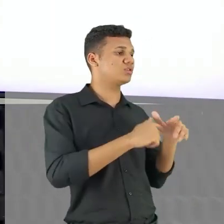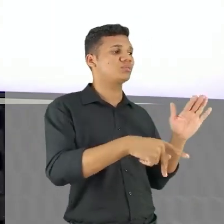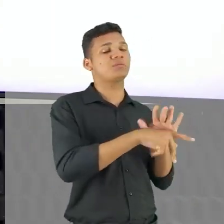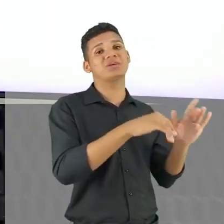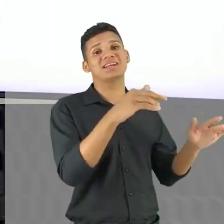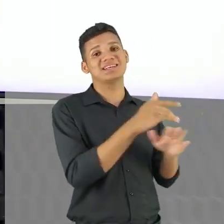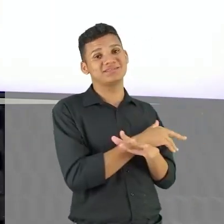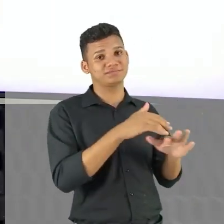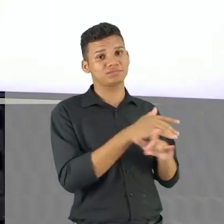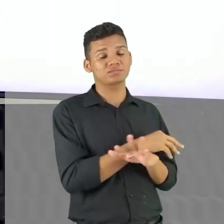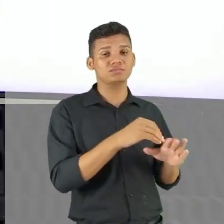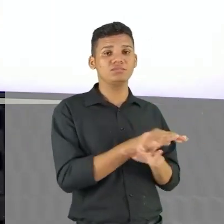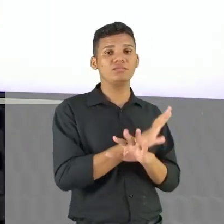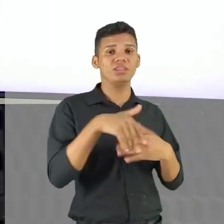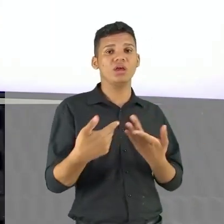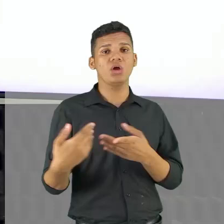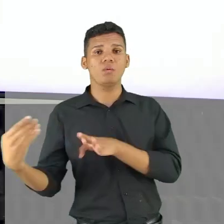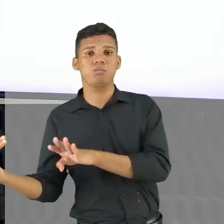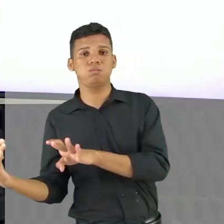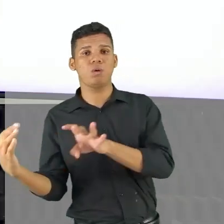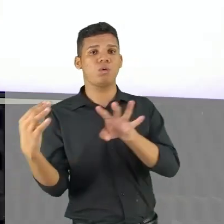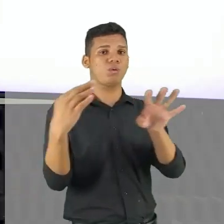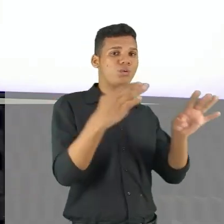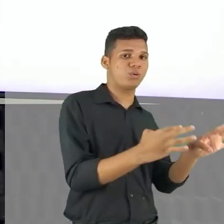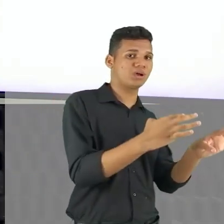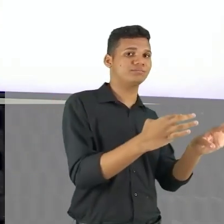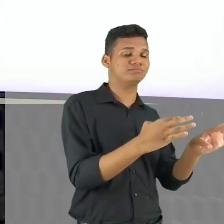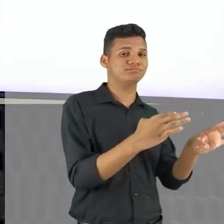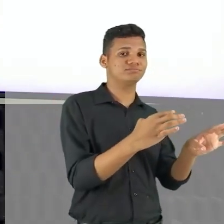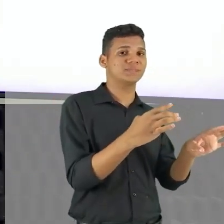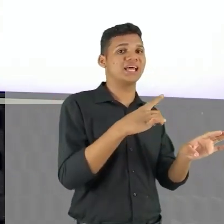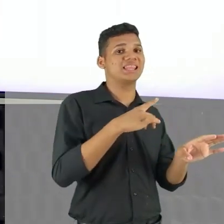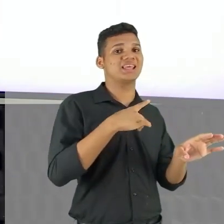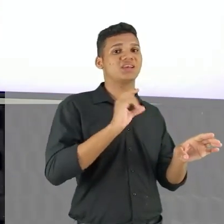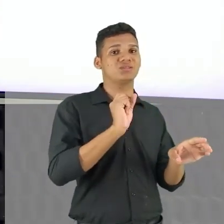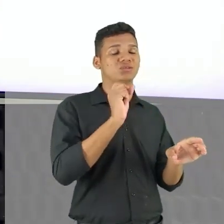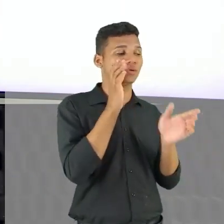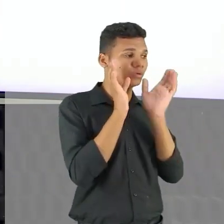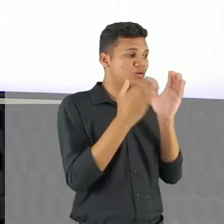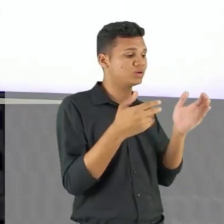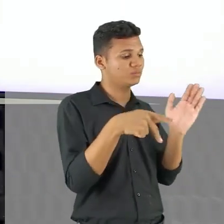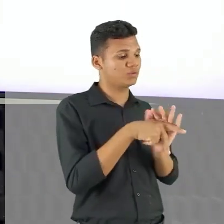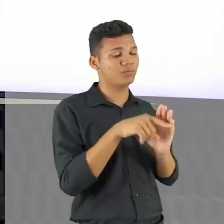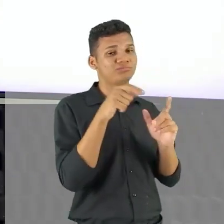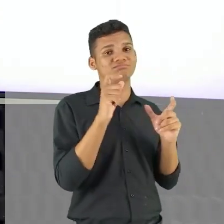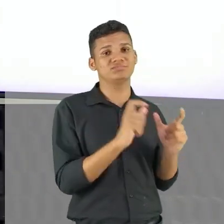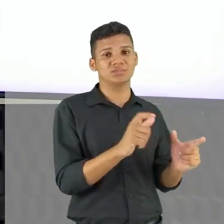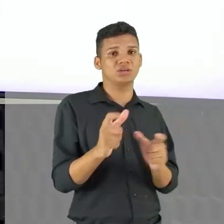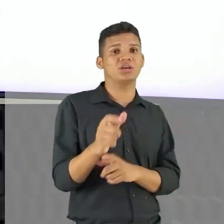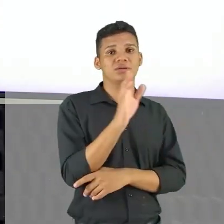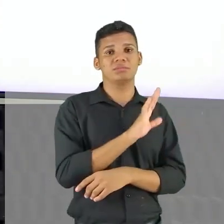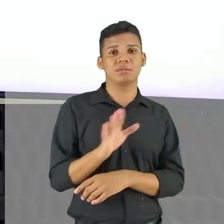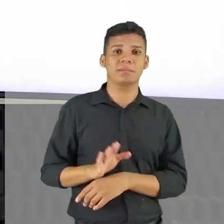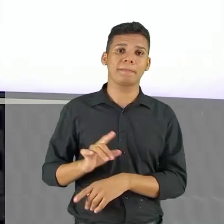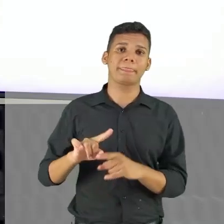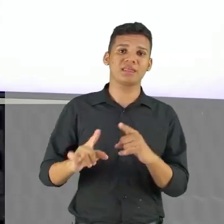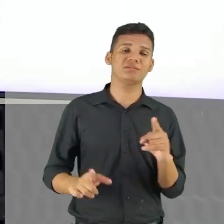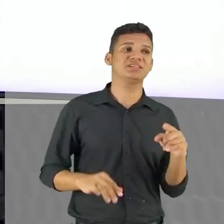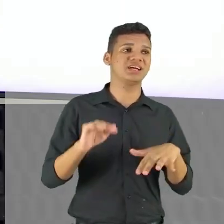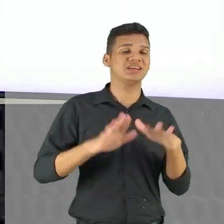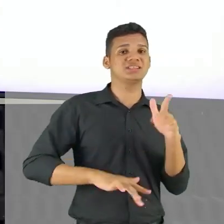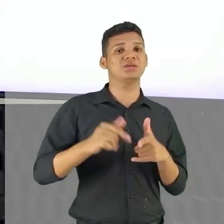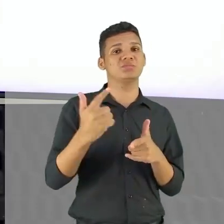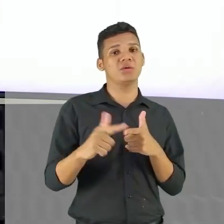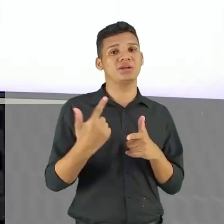cidades. Então essa migração faz com que haja validação da concentração de terras no Brasil e automaticamente gere um problema